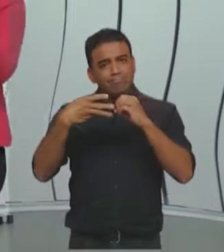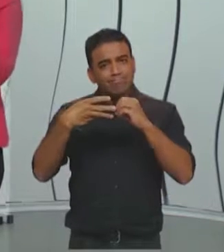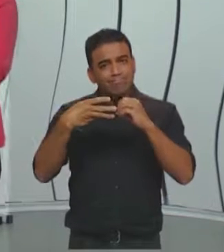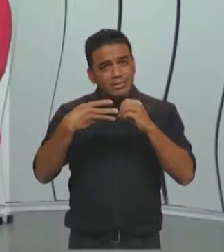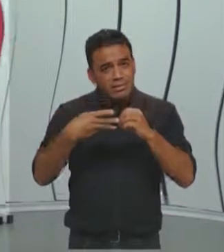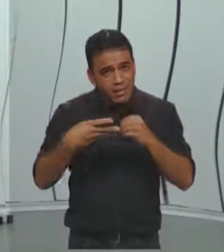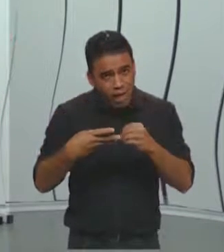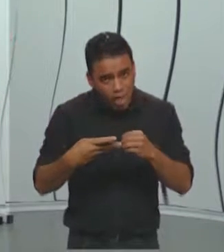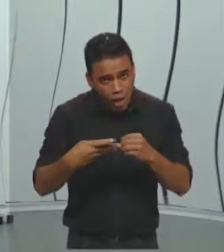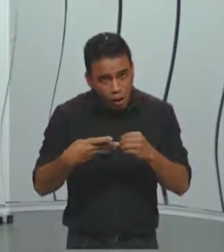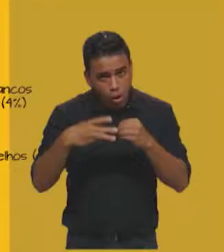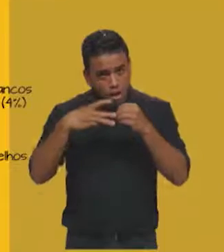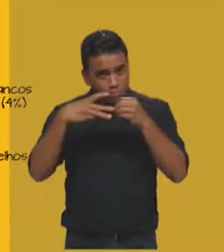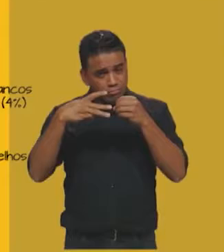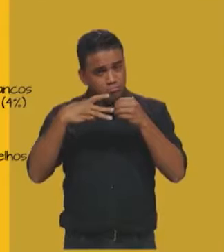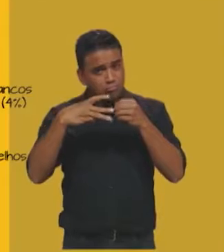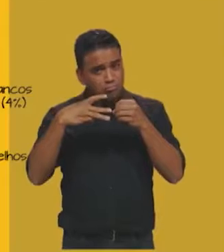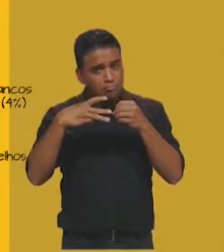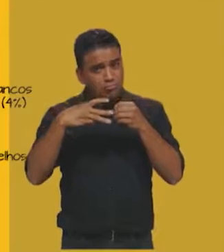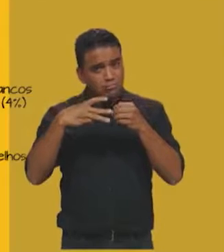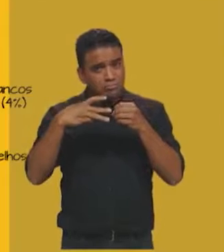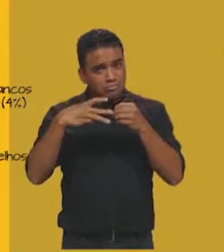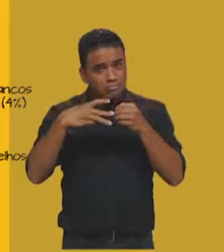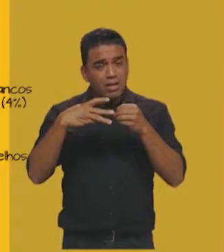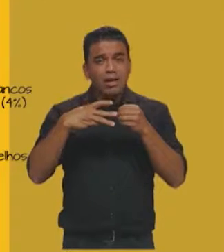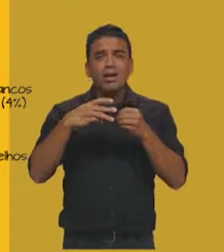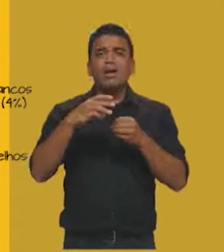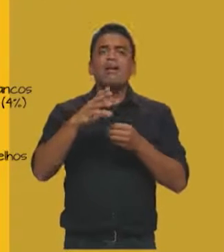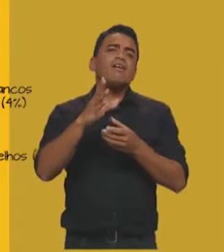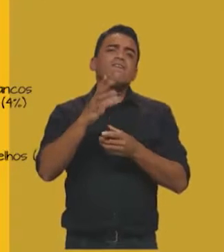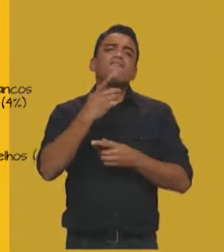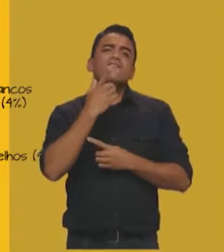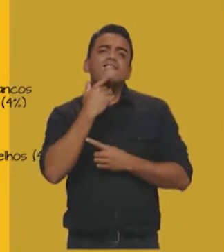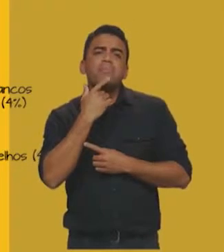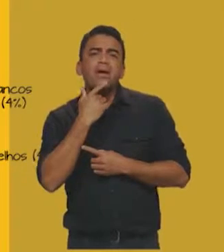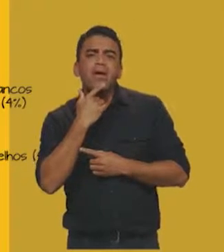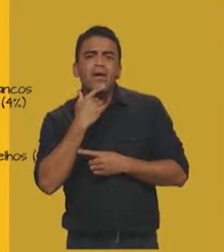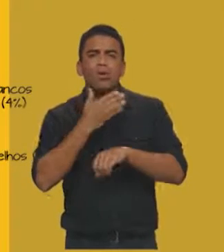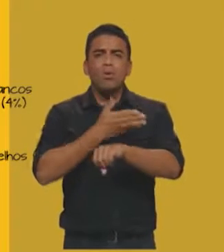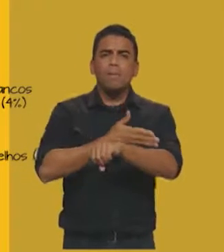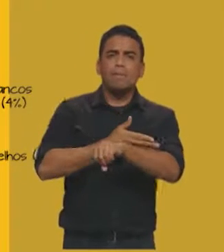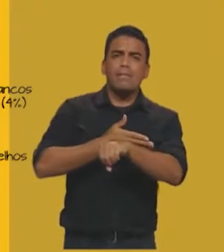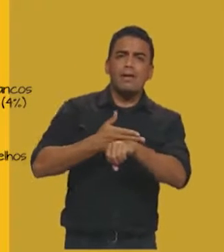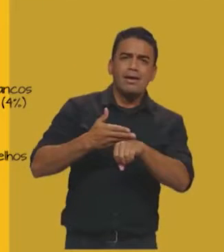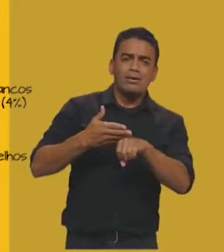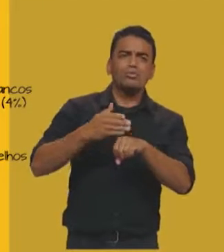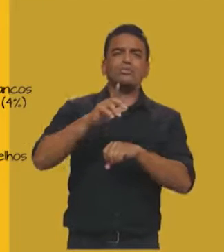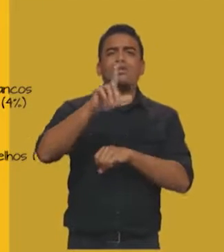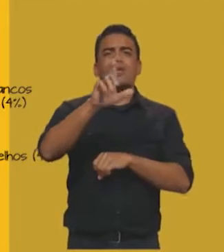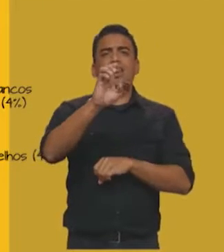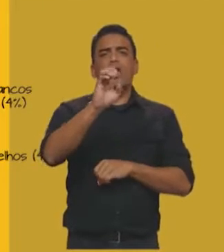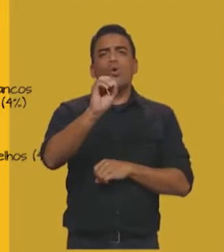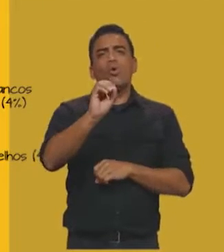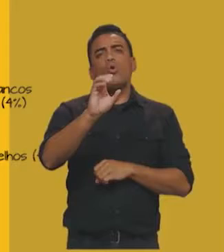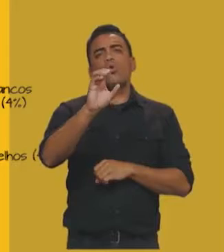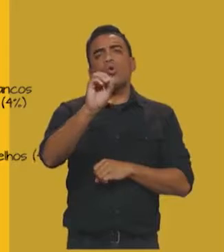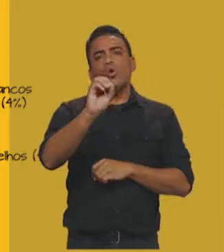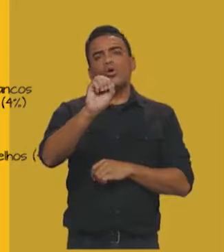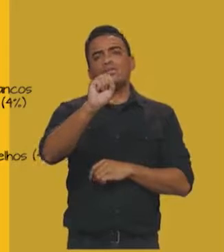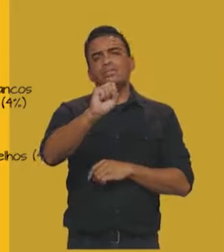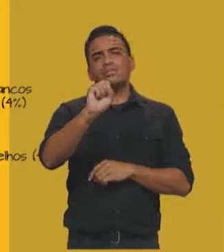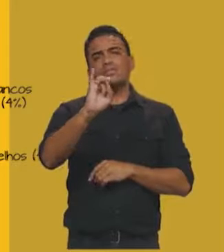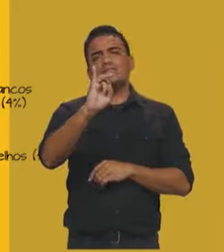nós vamos falar que são os glóbulos vermelhos ou hemácias, glóbulos brancos e leucócitos, e nós ainda temos aí